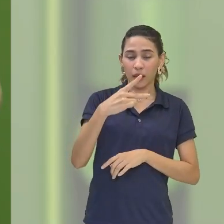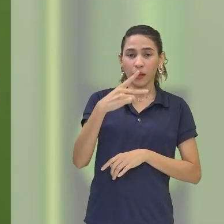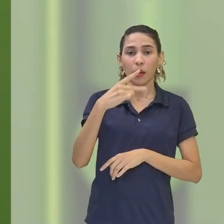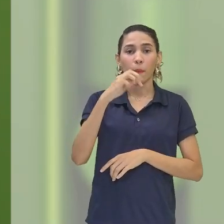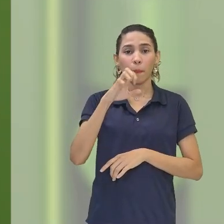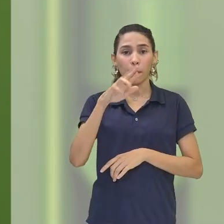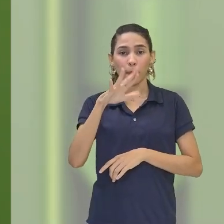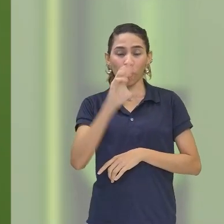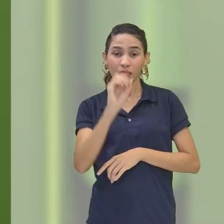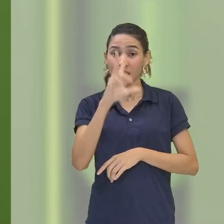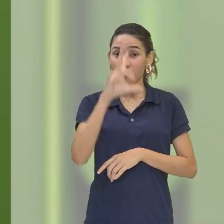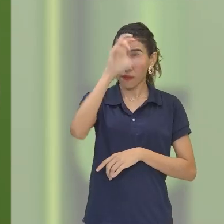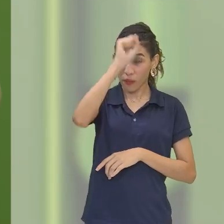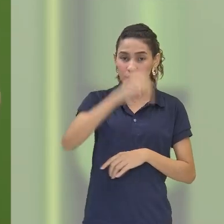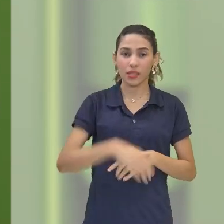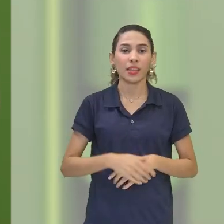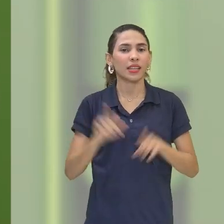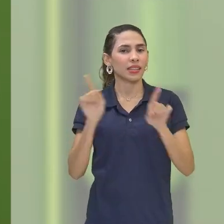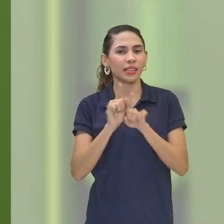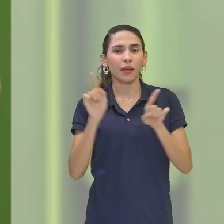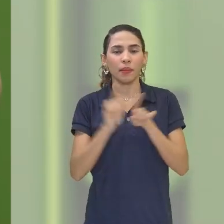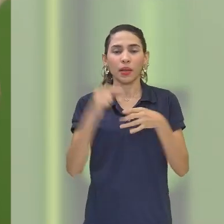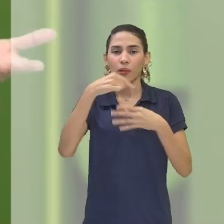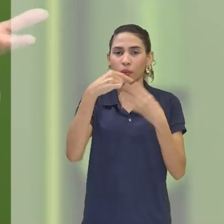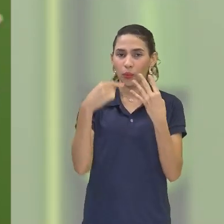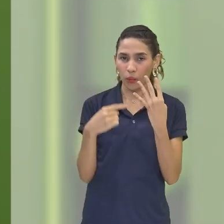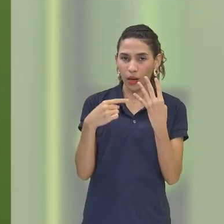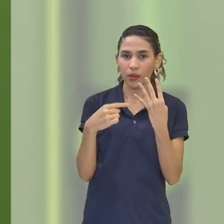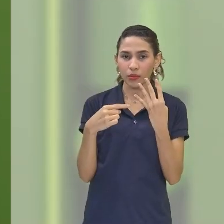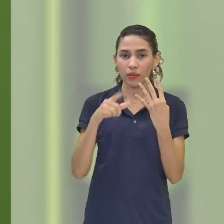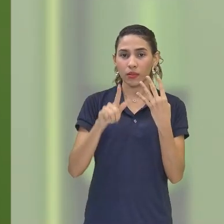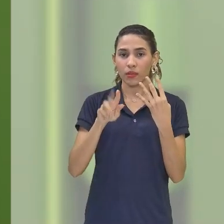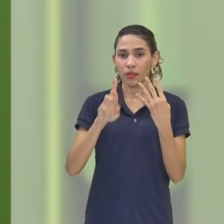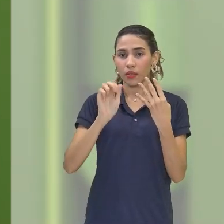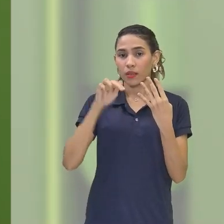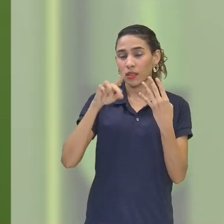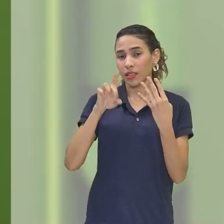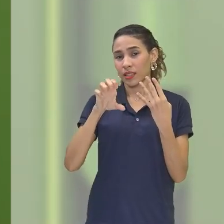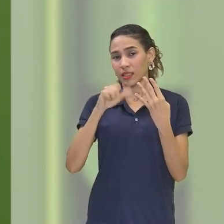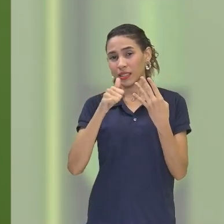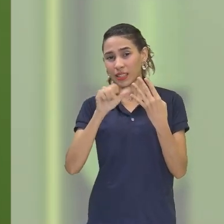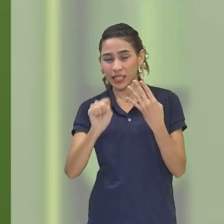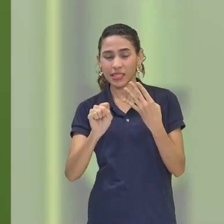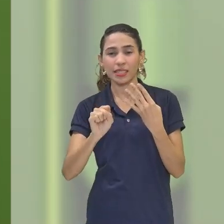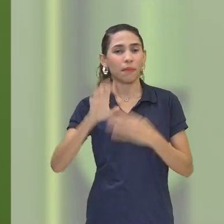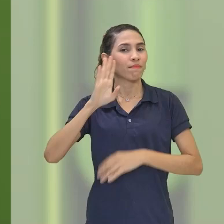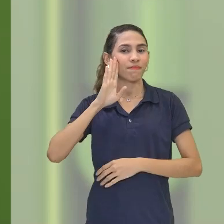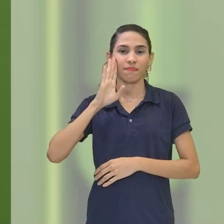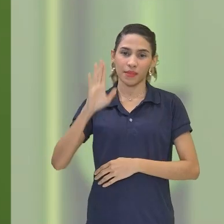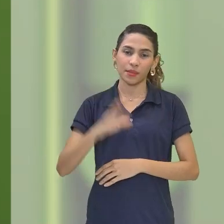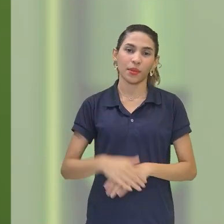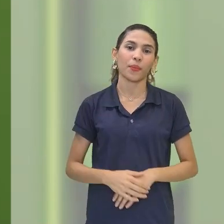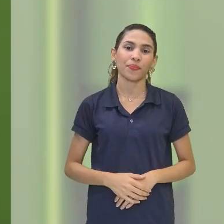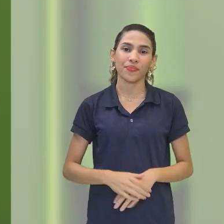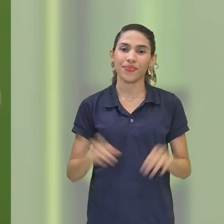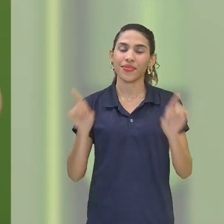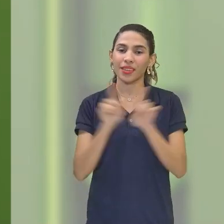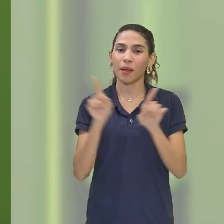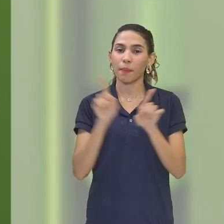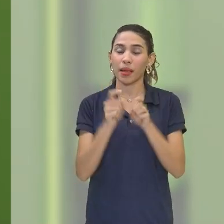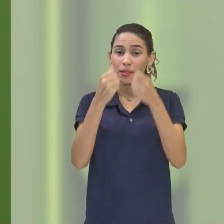da tensão. Falamos das quatro grandezas principais e falamos aí